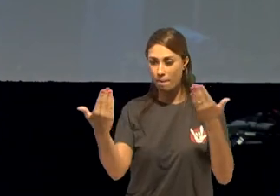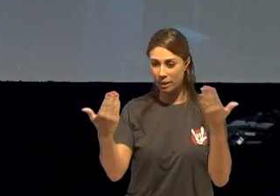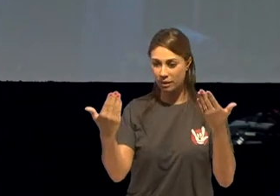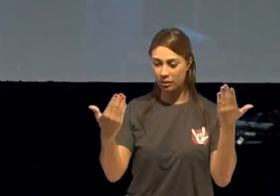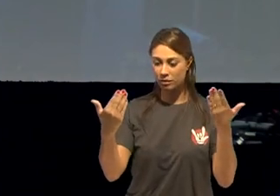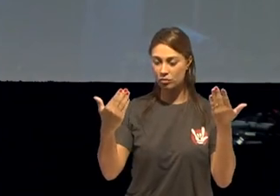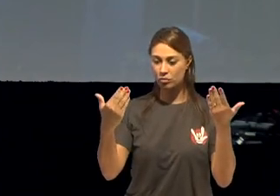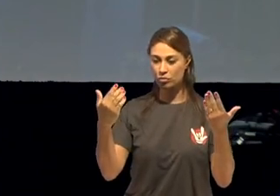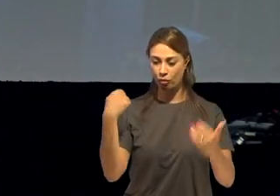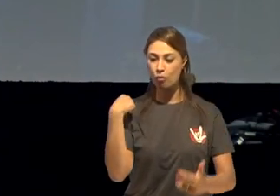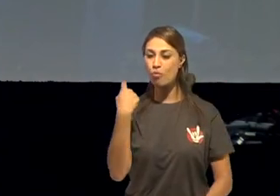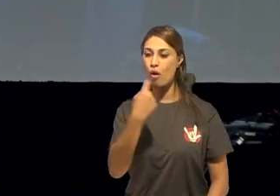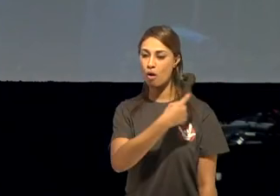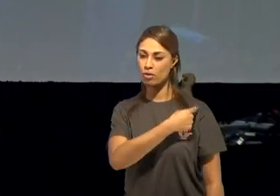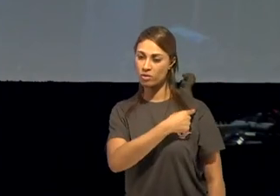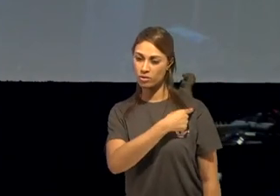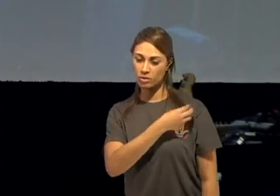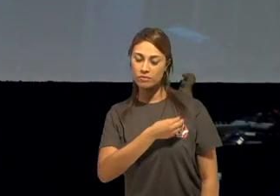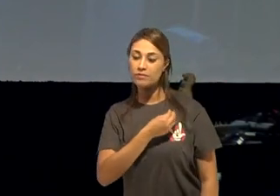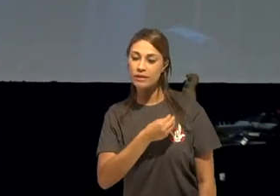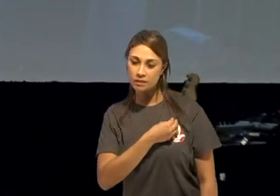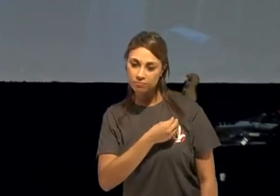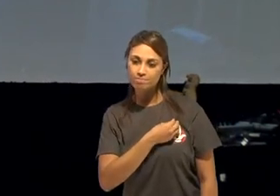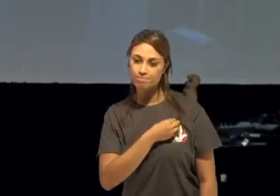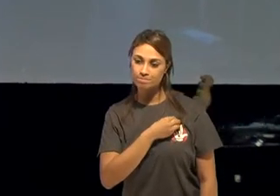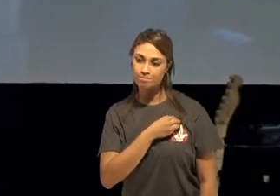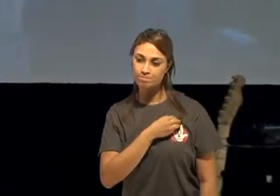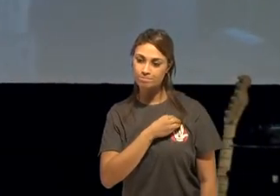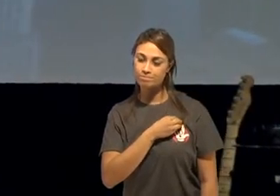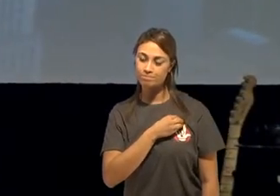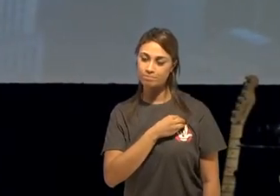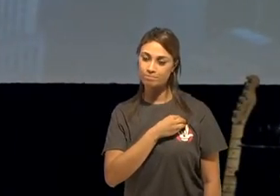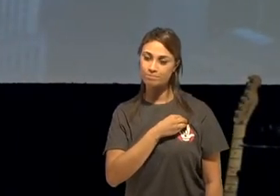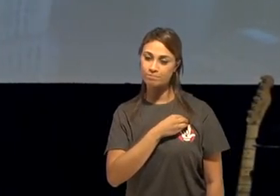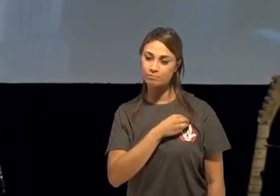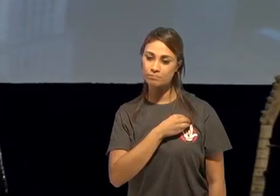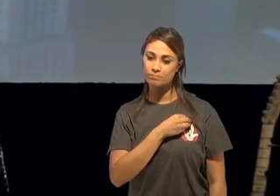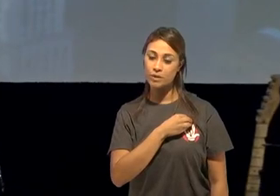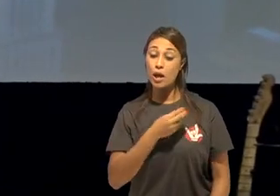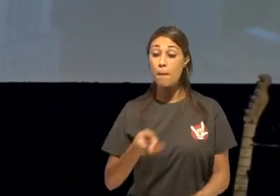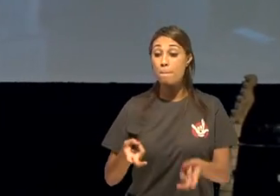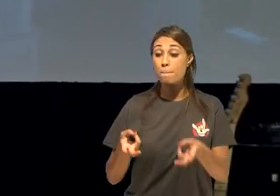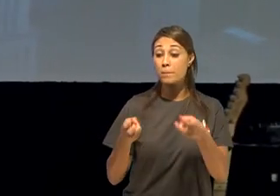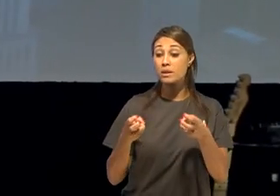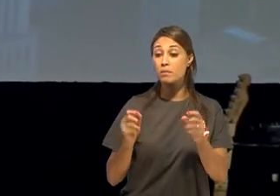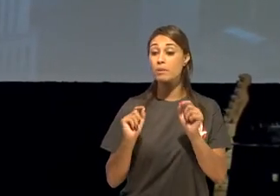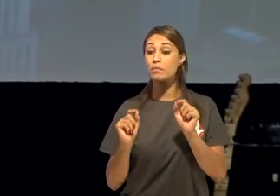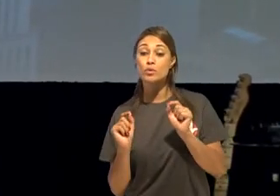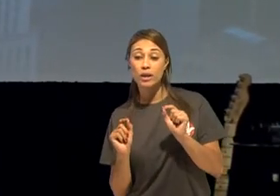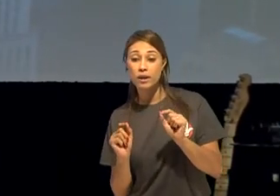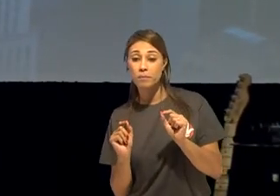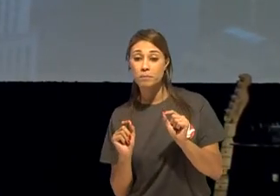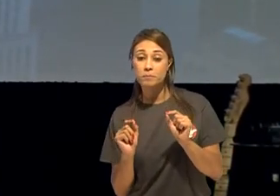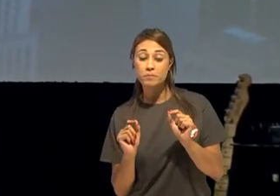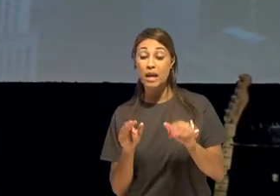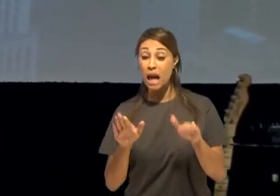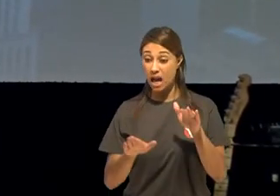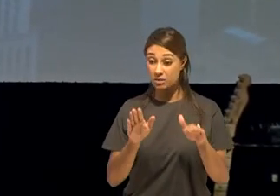relacionamentos rasos. E quando eles acham algo que parece ser melhor, mas que não é melhor, eles trocam.